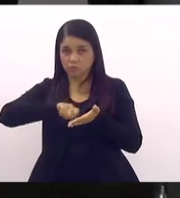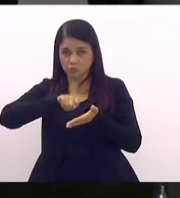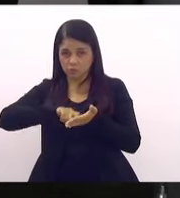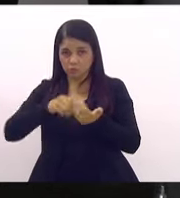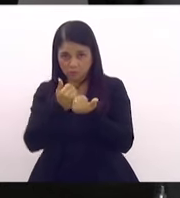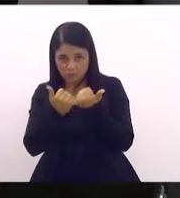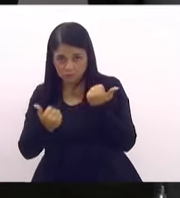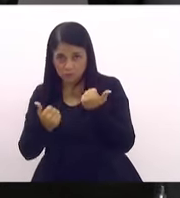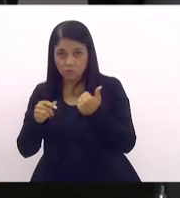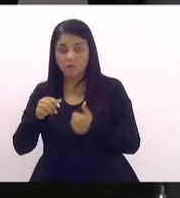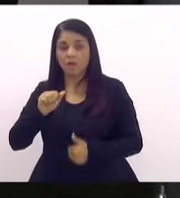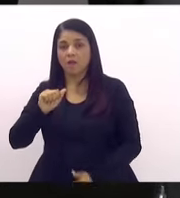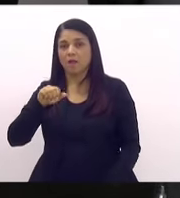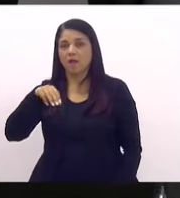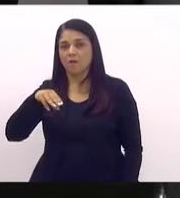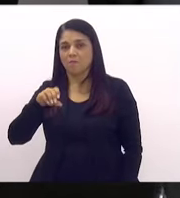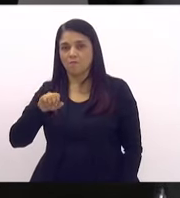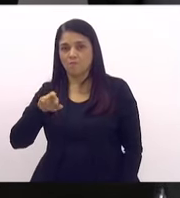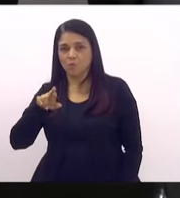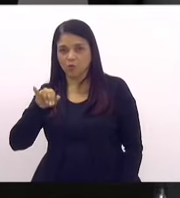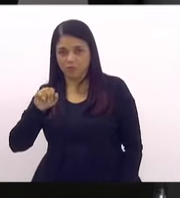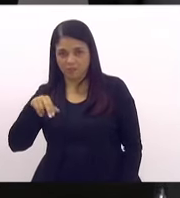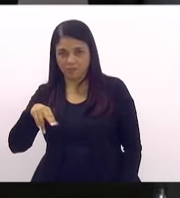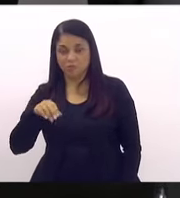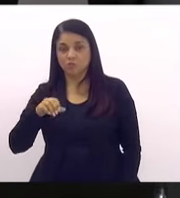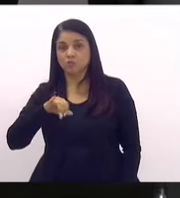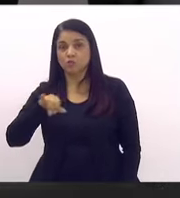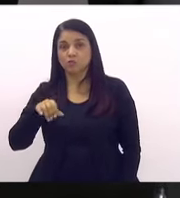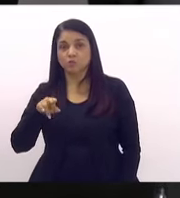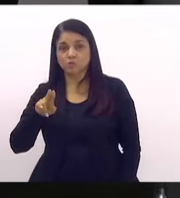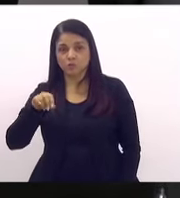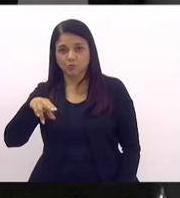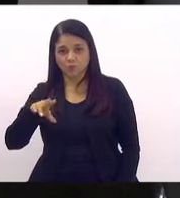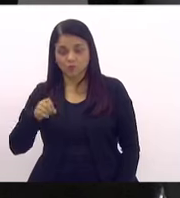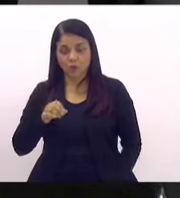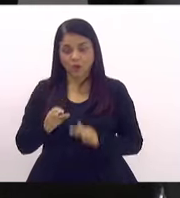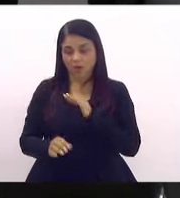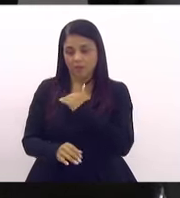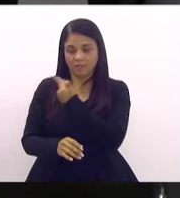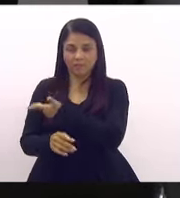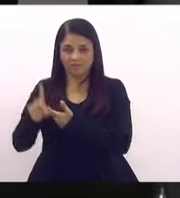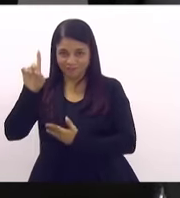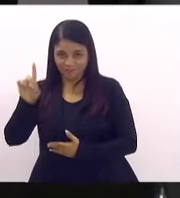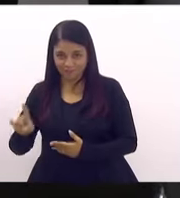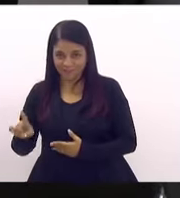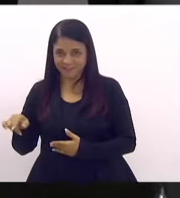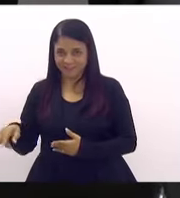o Amorim Júnior, que está à sua direita, está à sua direita, veja,